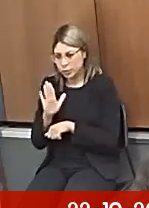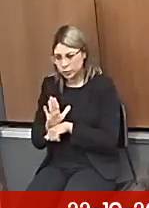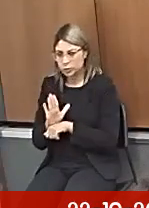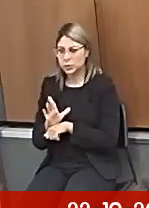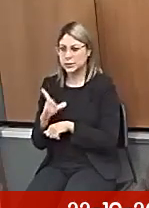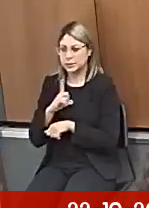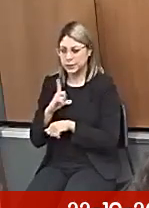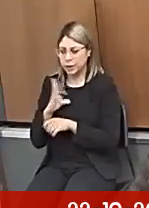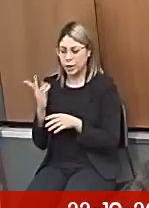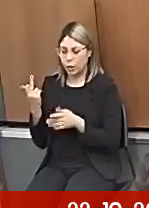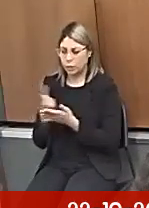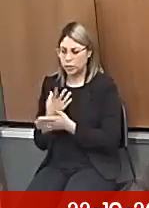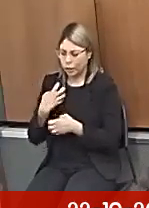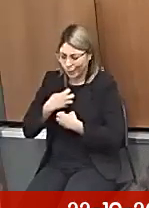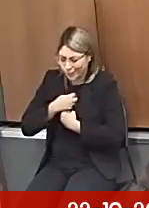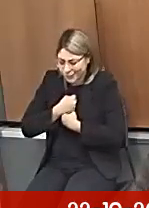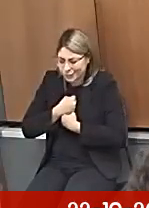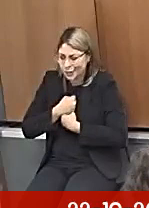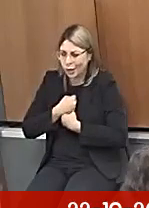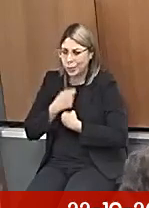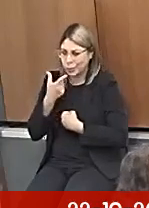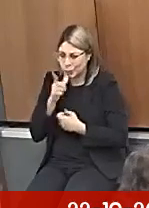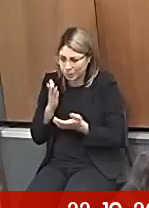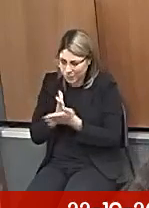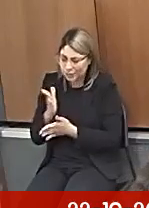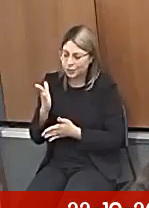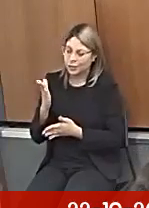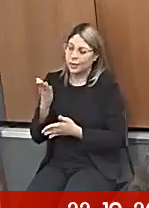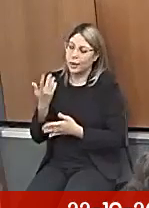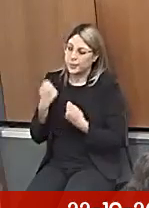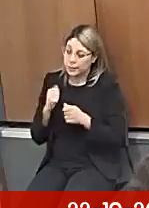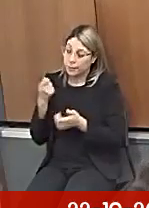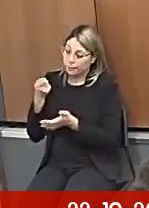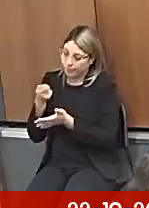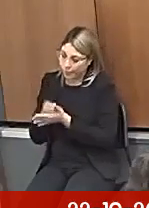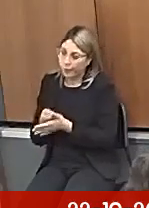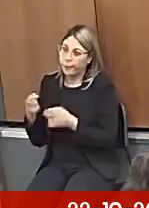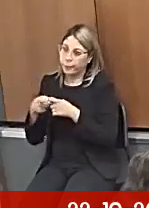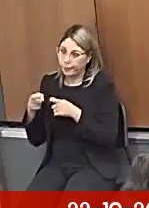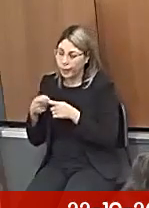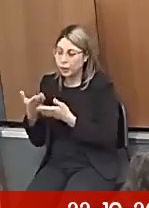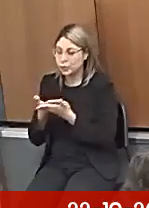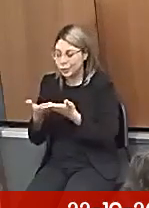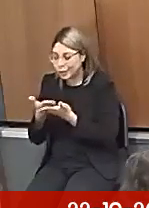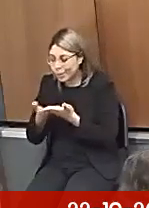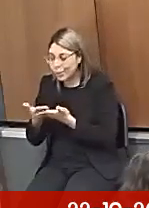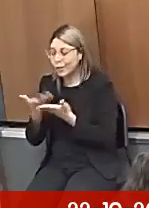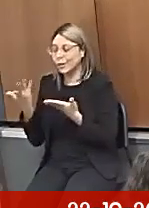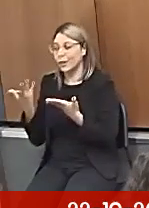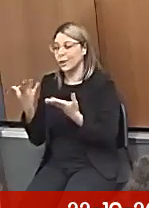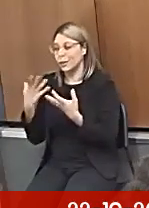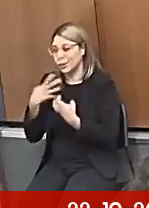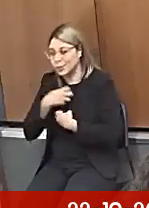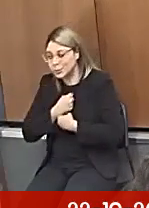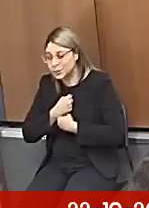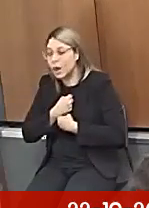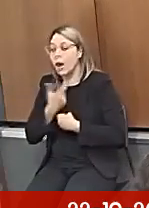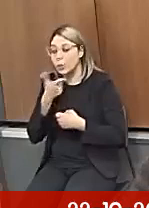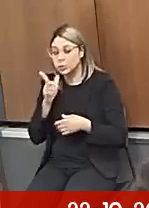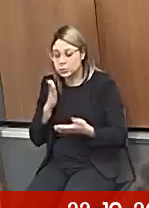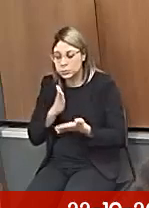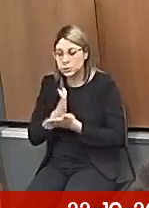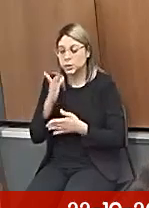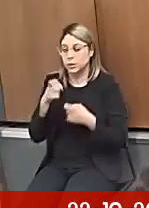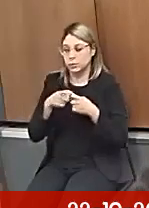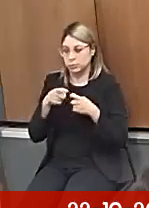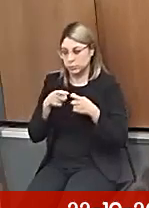até depressão para dar conta de uma escola, então o pai teve que pagar a depressão, né, médico, sabe, para me dar conta, chega lá, está na escola de medicina, uma das